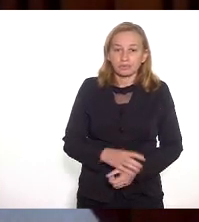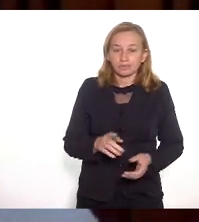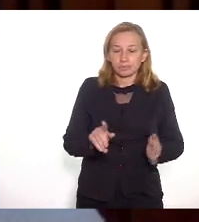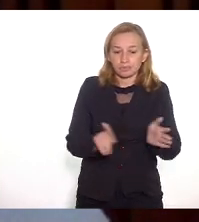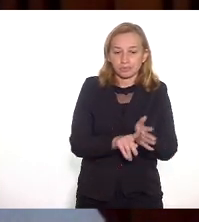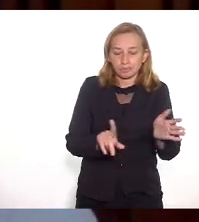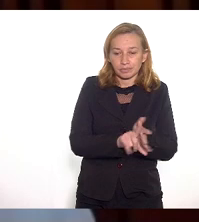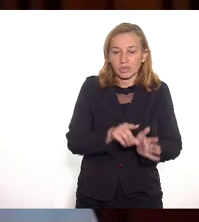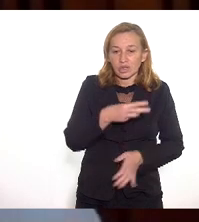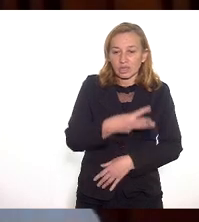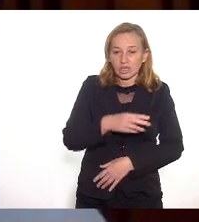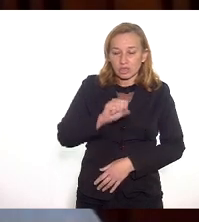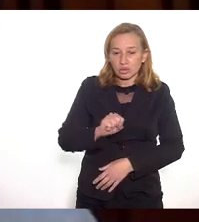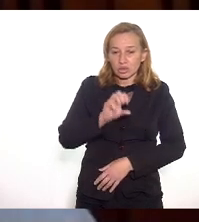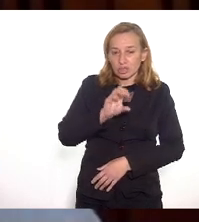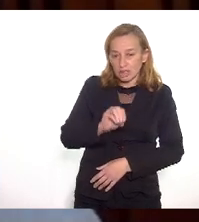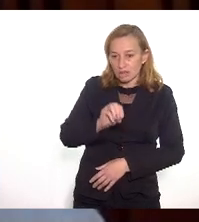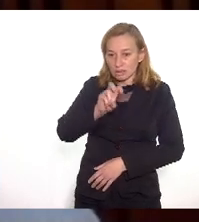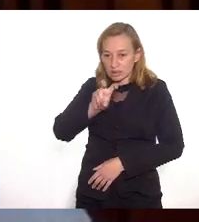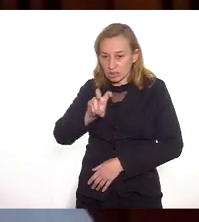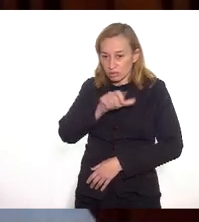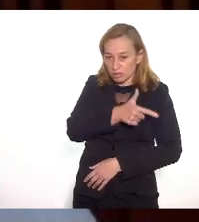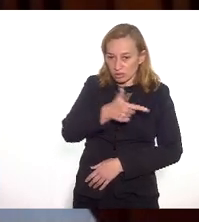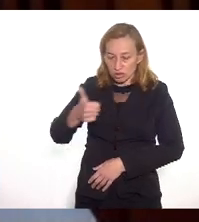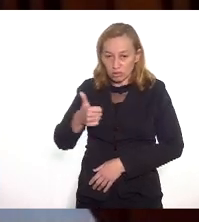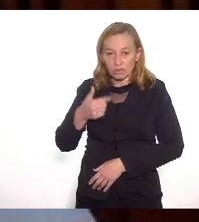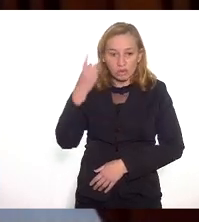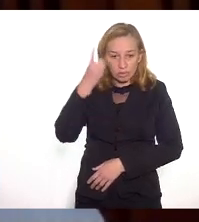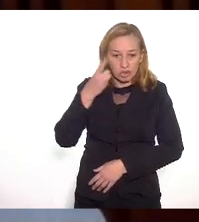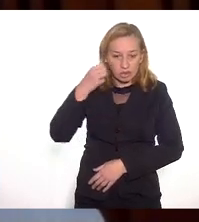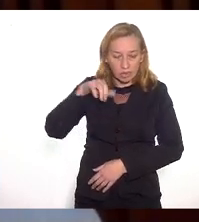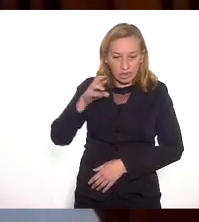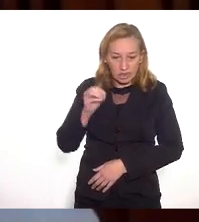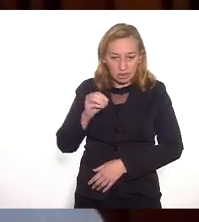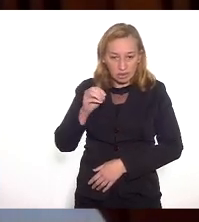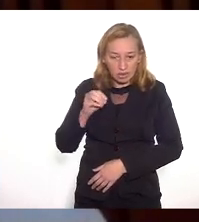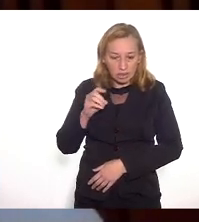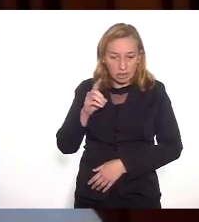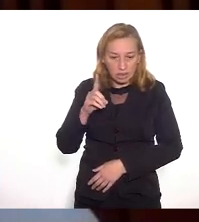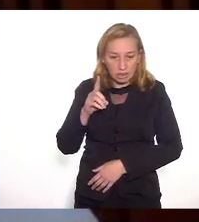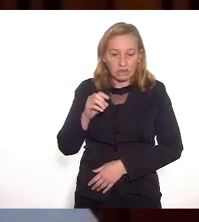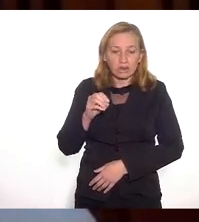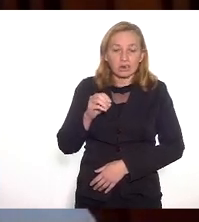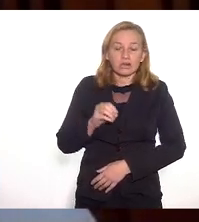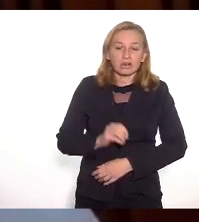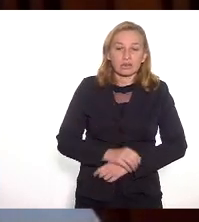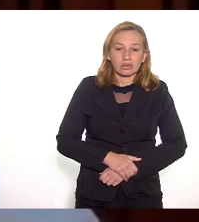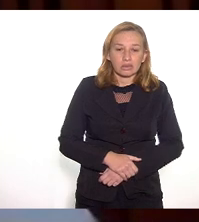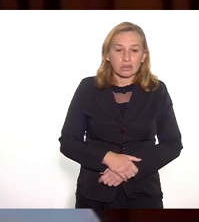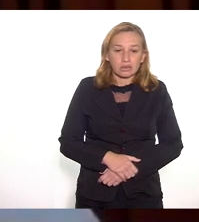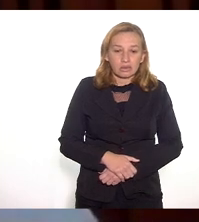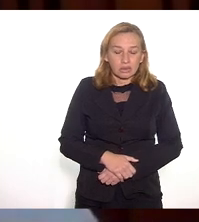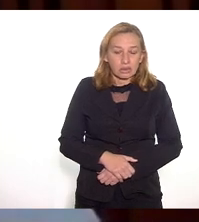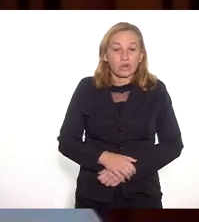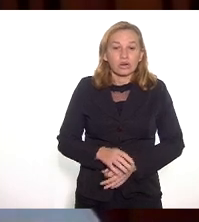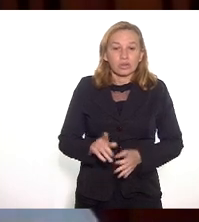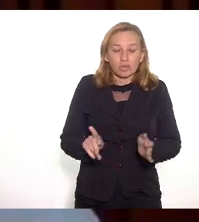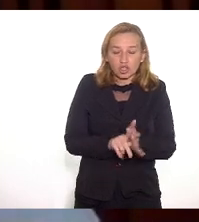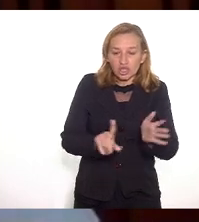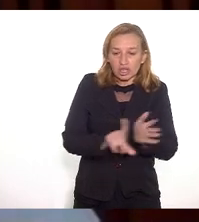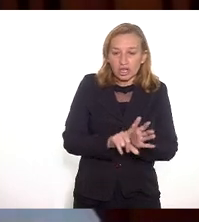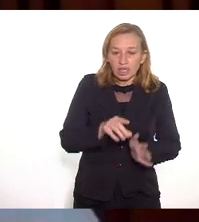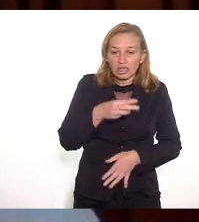Projeto de lei 3805/2021, autoria do deputado Marcelo Cabeleireiro. parecer pela anexação ao projeto de